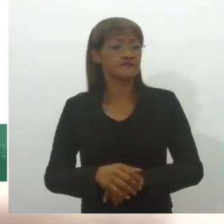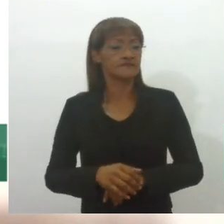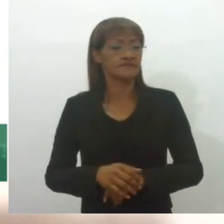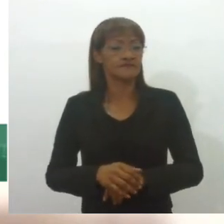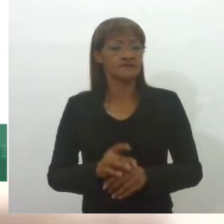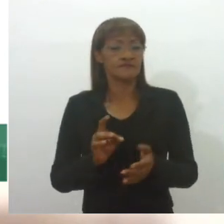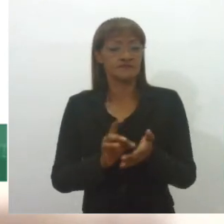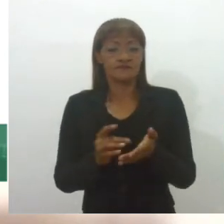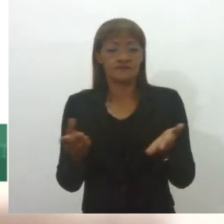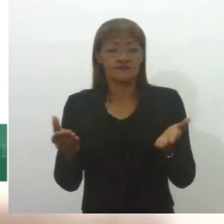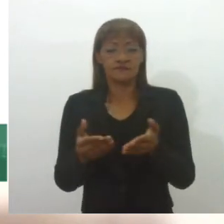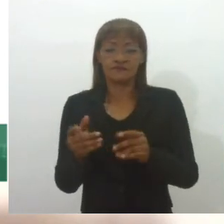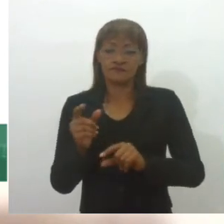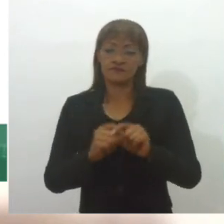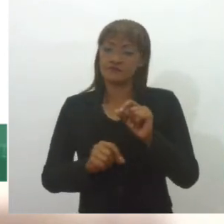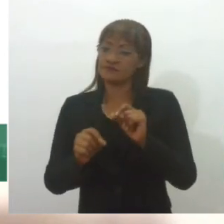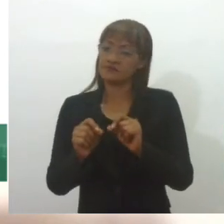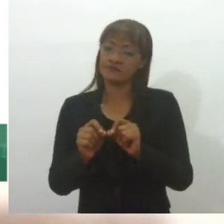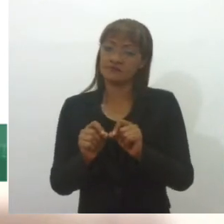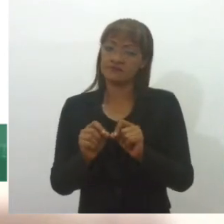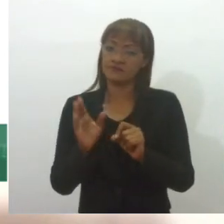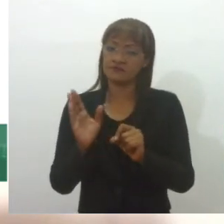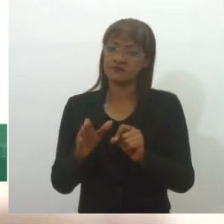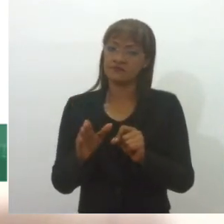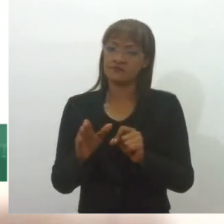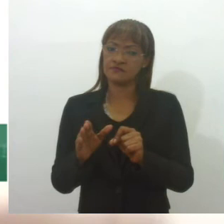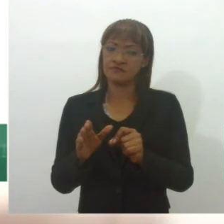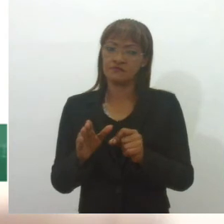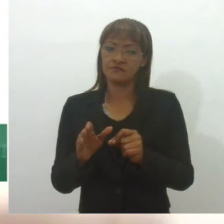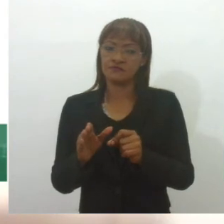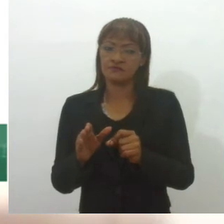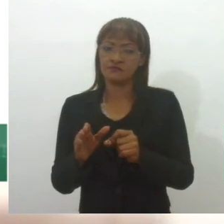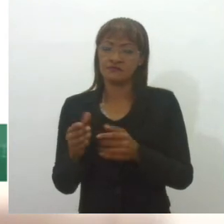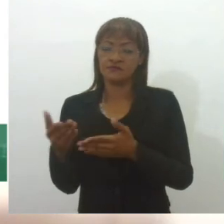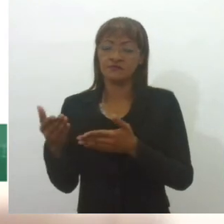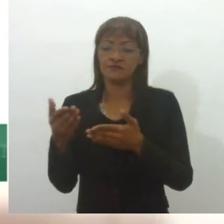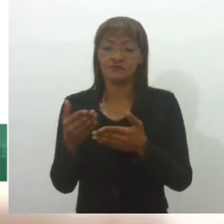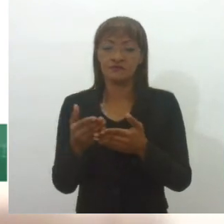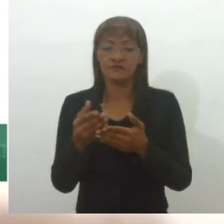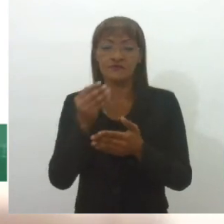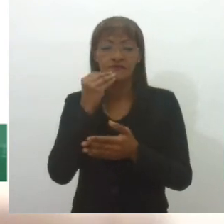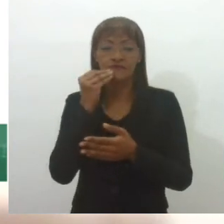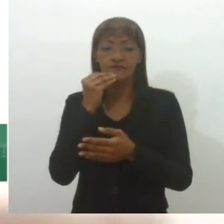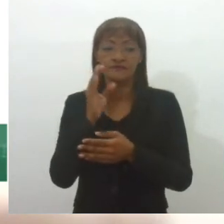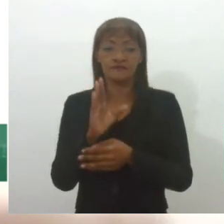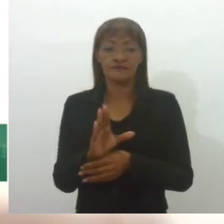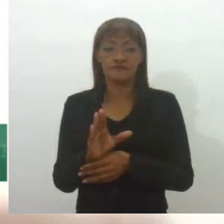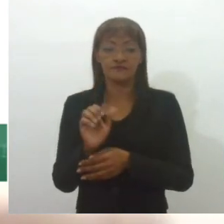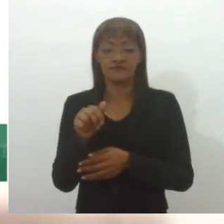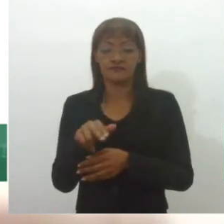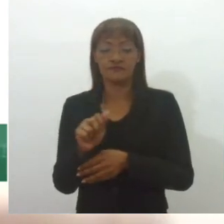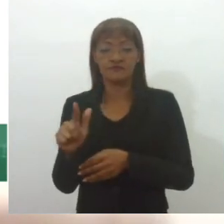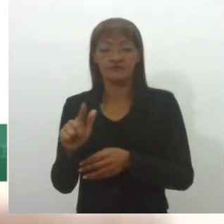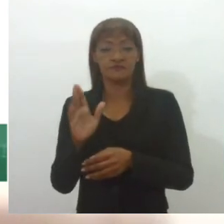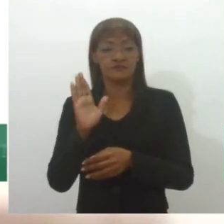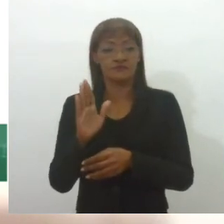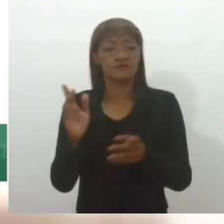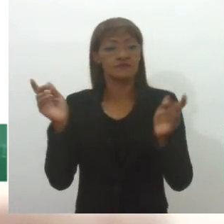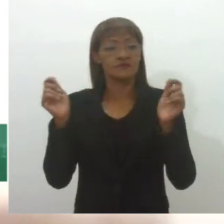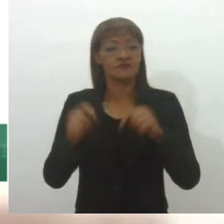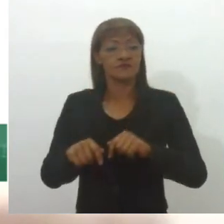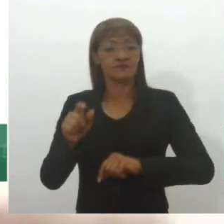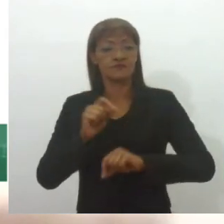da tarifa extraordinária, ou seja, ele dá a oportunidade à ANEEL de fixar, né, uma forma de